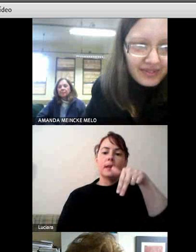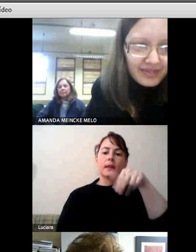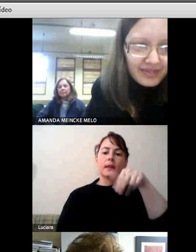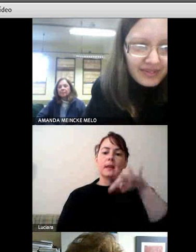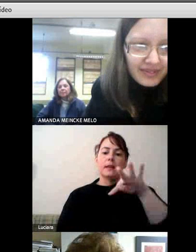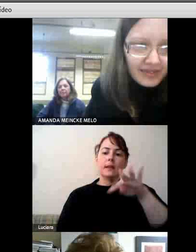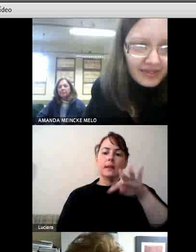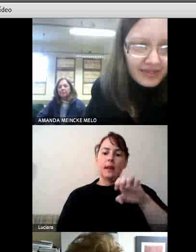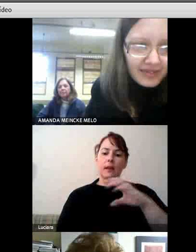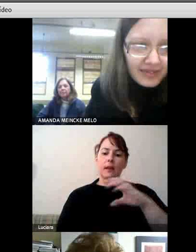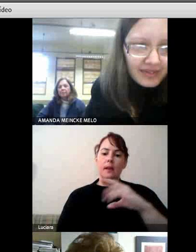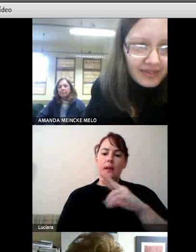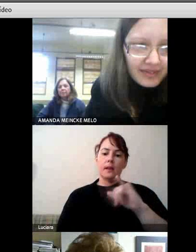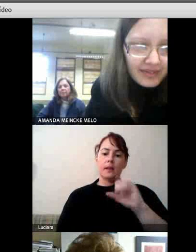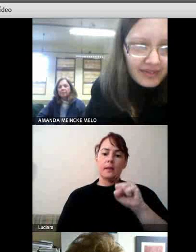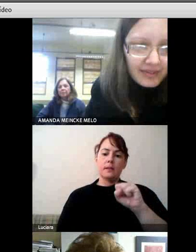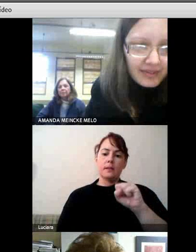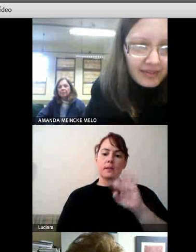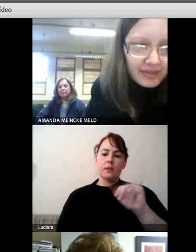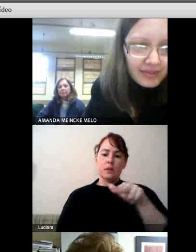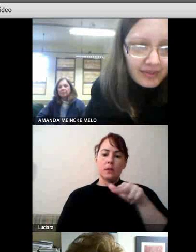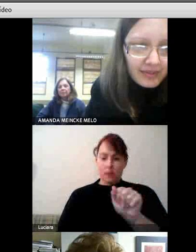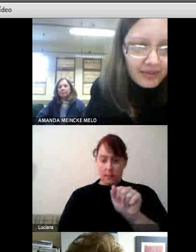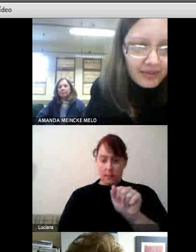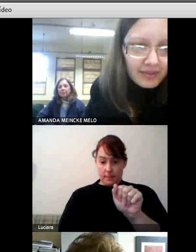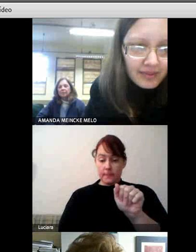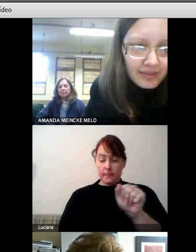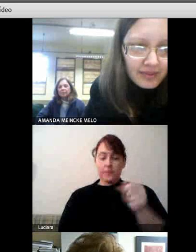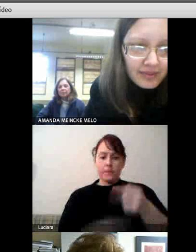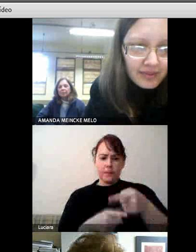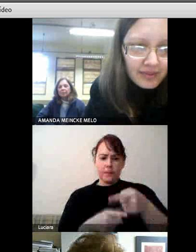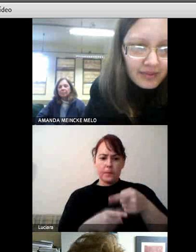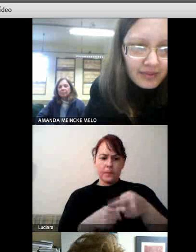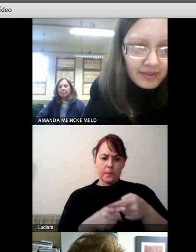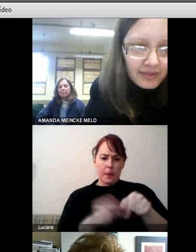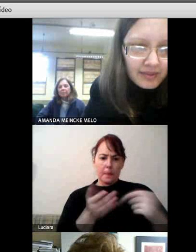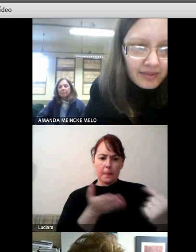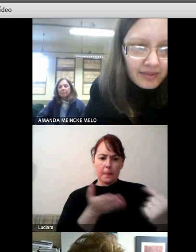digitais. Será que a qualidade do material educacional digital está realmente boa?